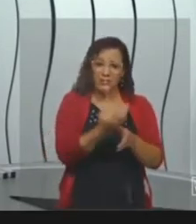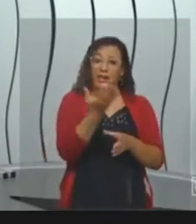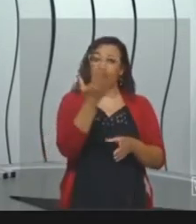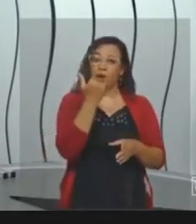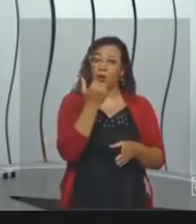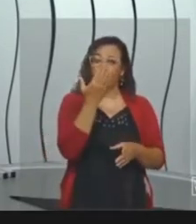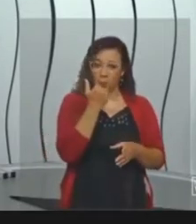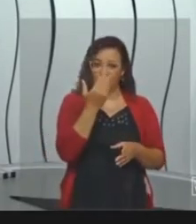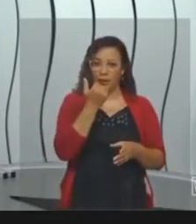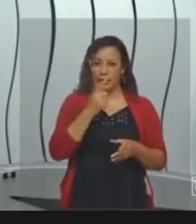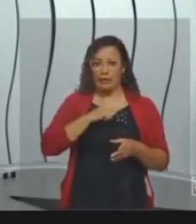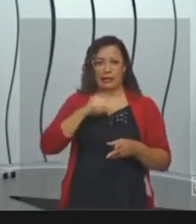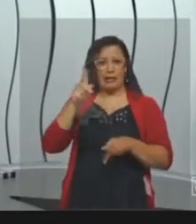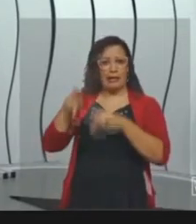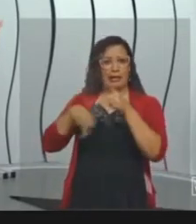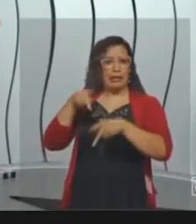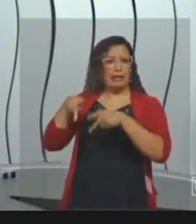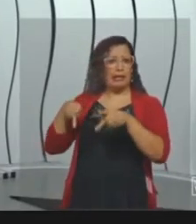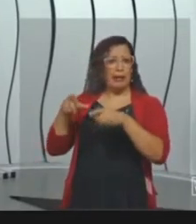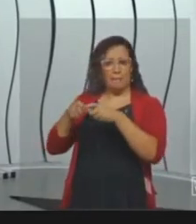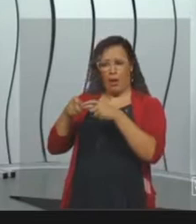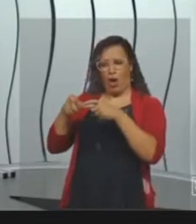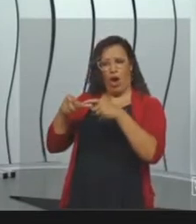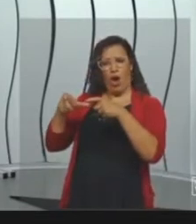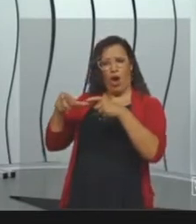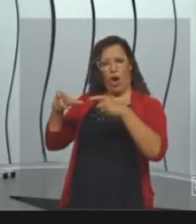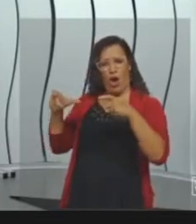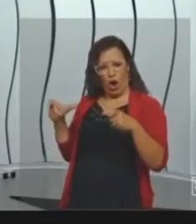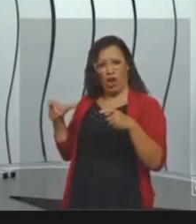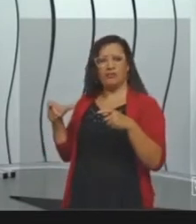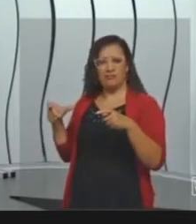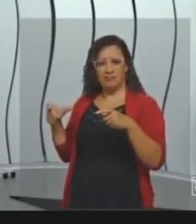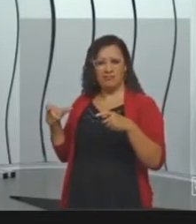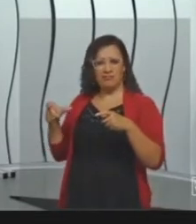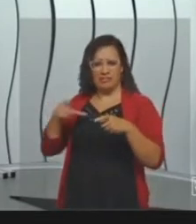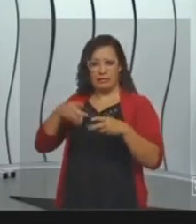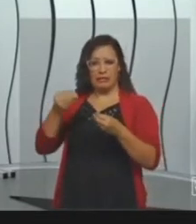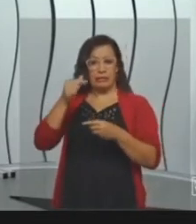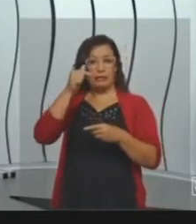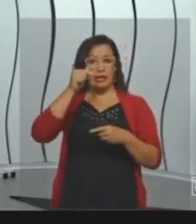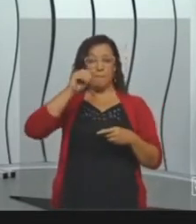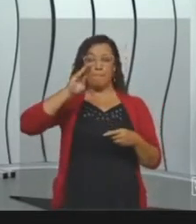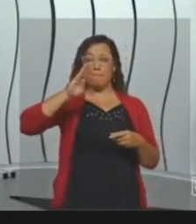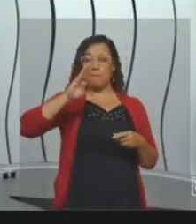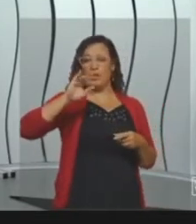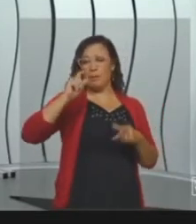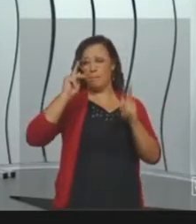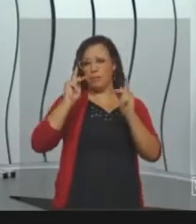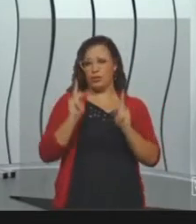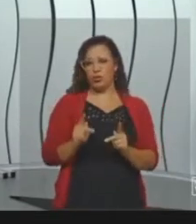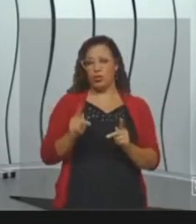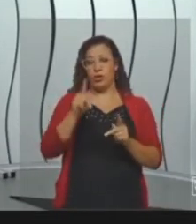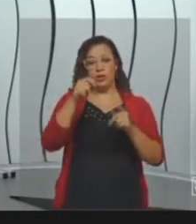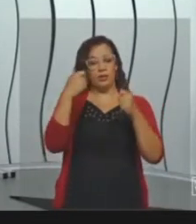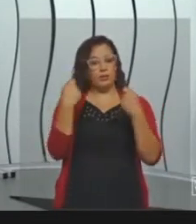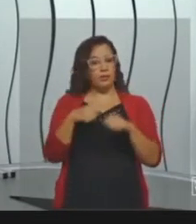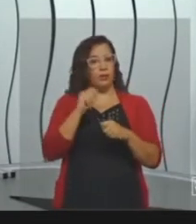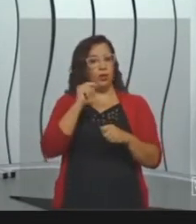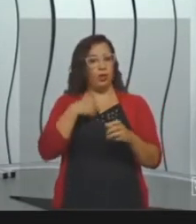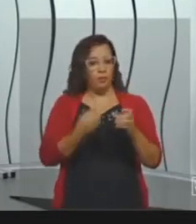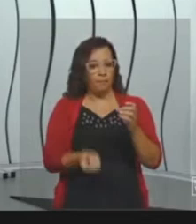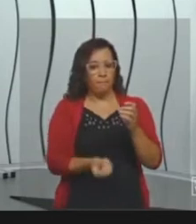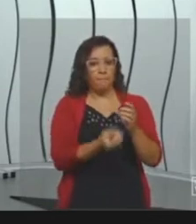uma população gigante que nós temos no mundo hoje, mais de 7 bilhões de pessoas, se você não tiver um sistema de